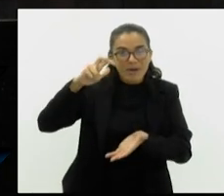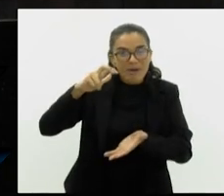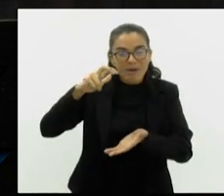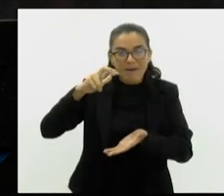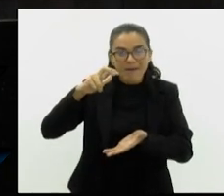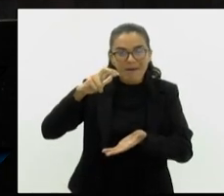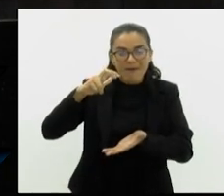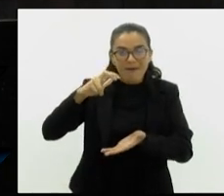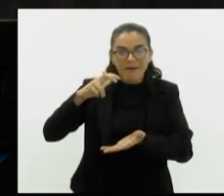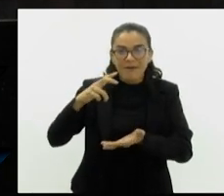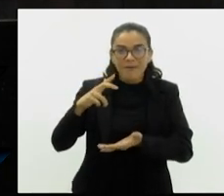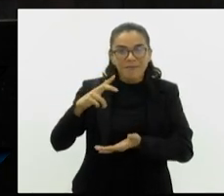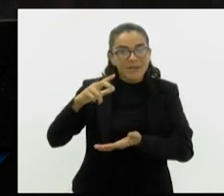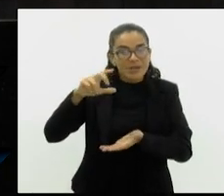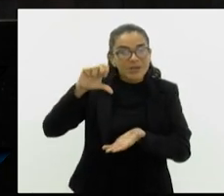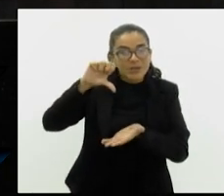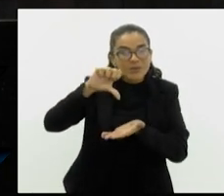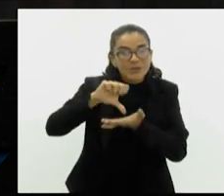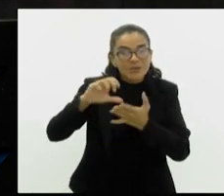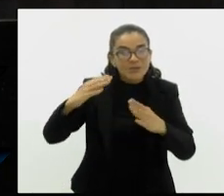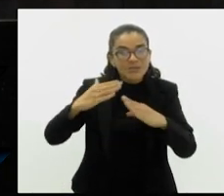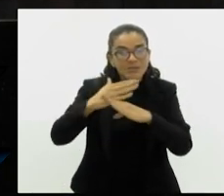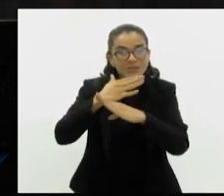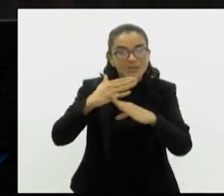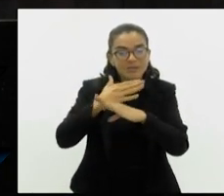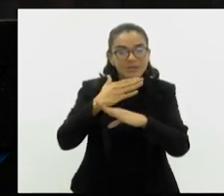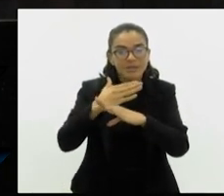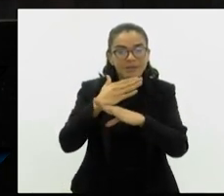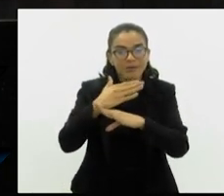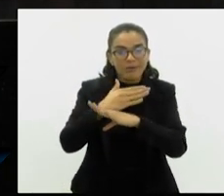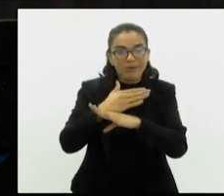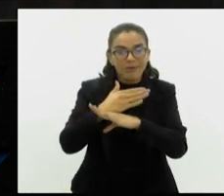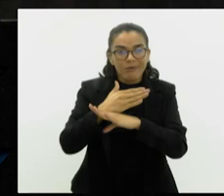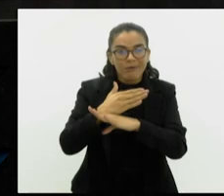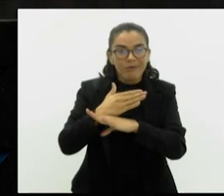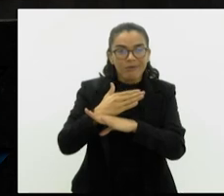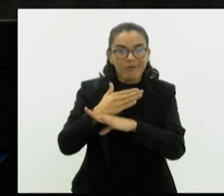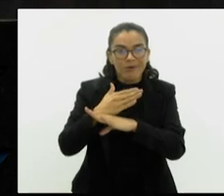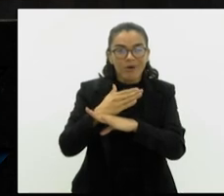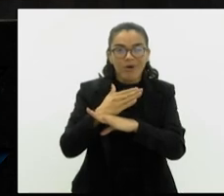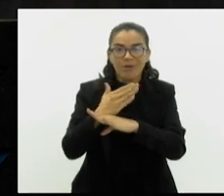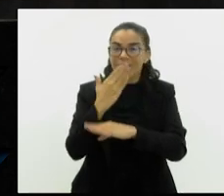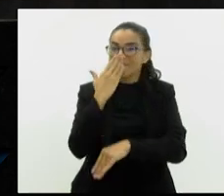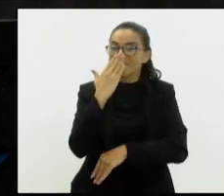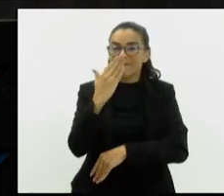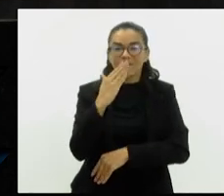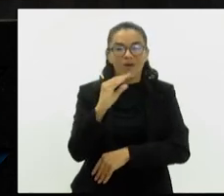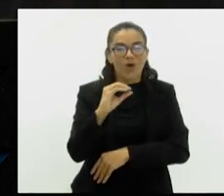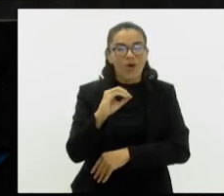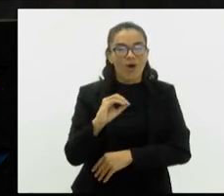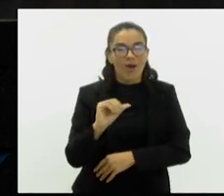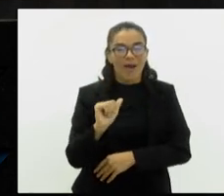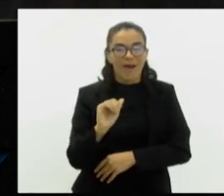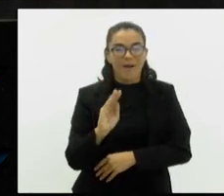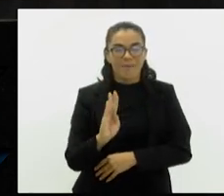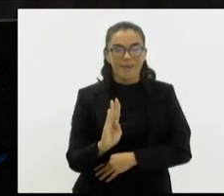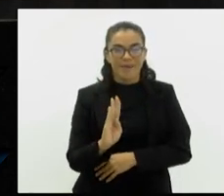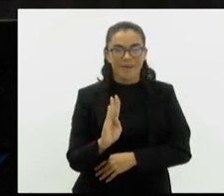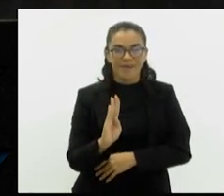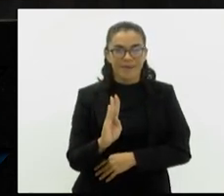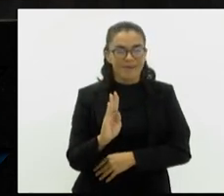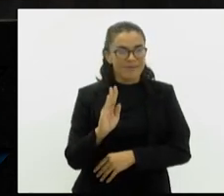no na na no centro da cidade né do lado da OAB